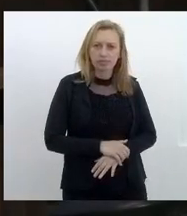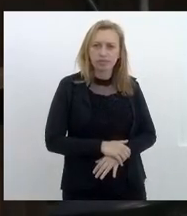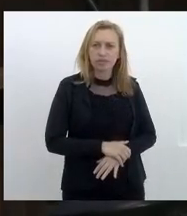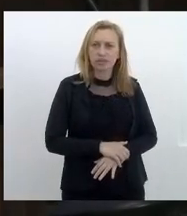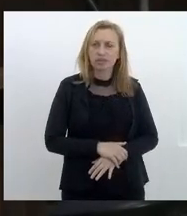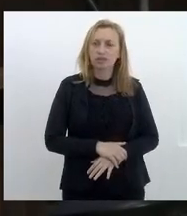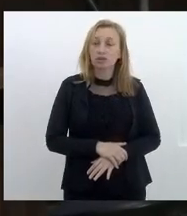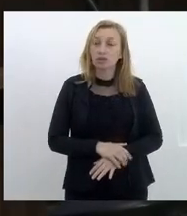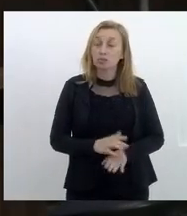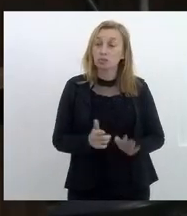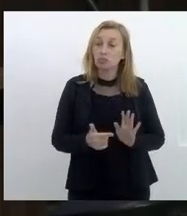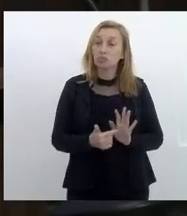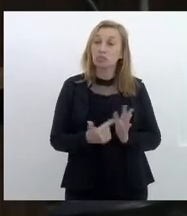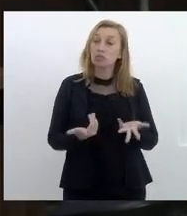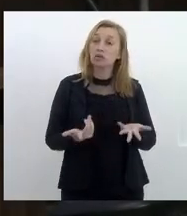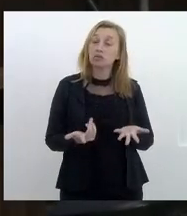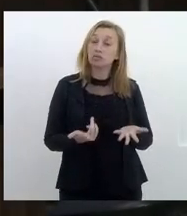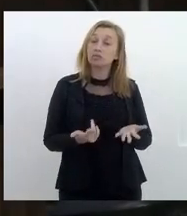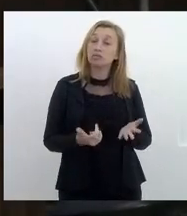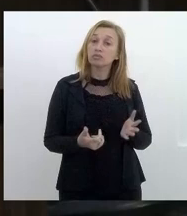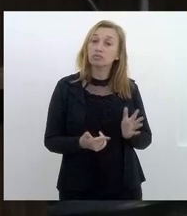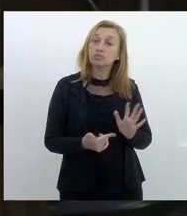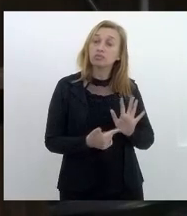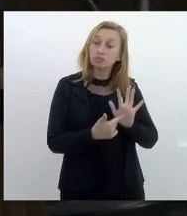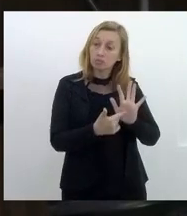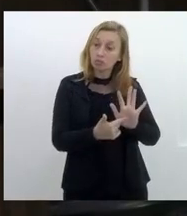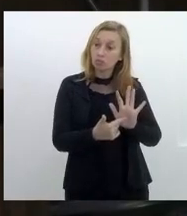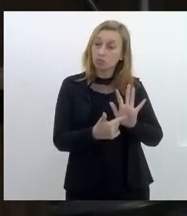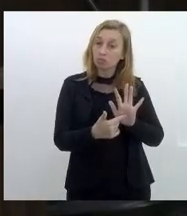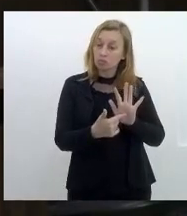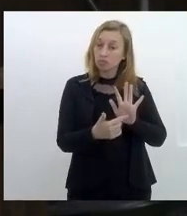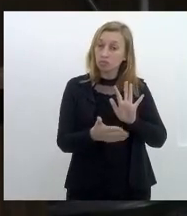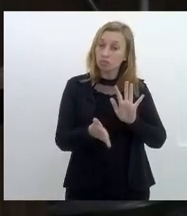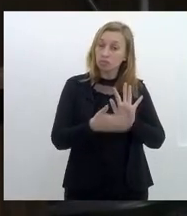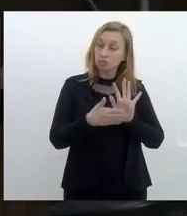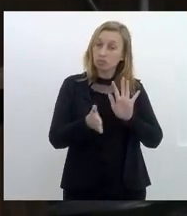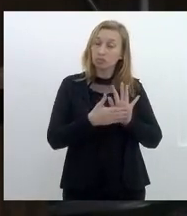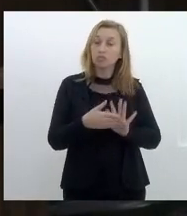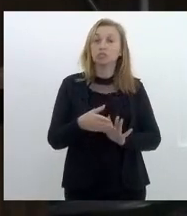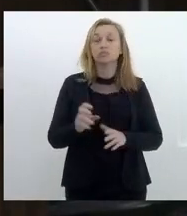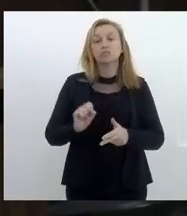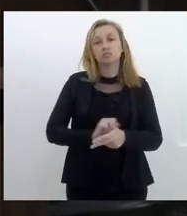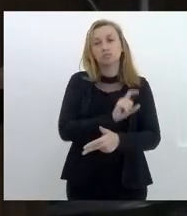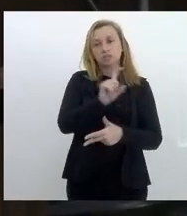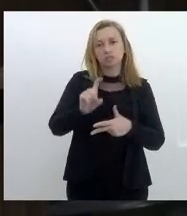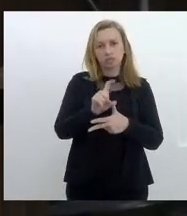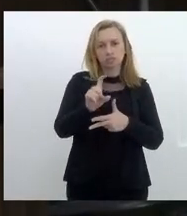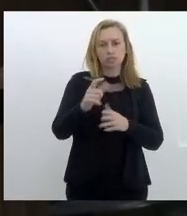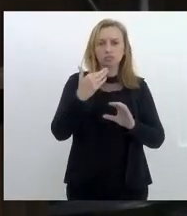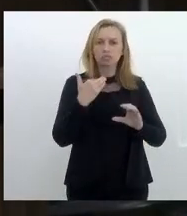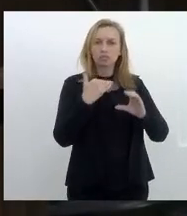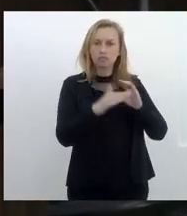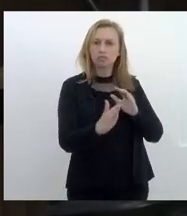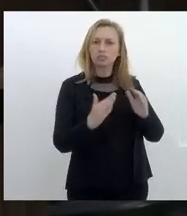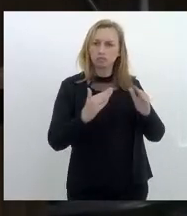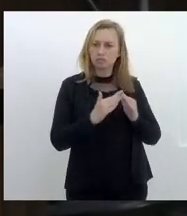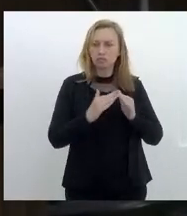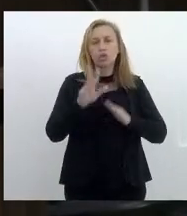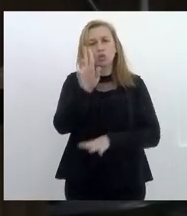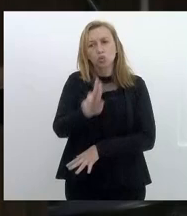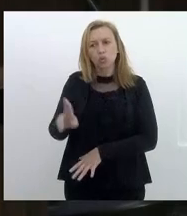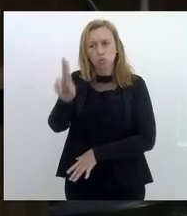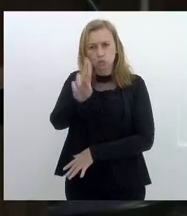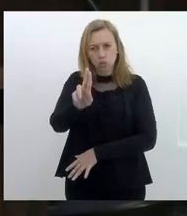justificar proposta do executivo enviado Esta casa é e no